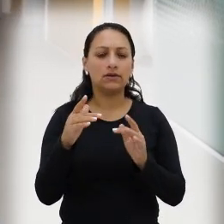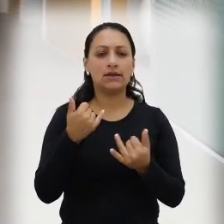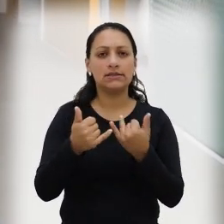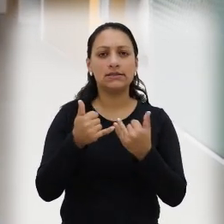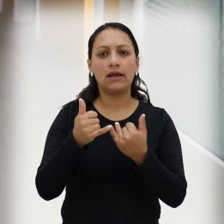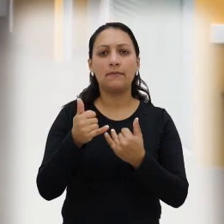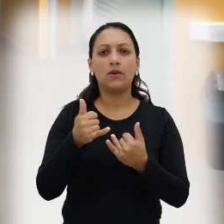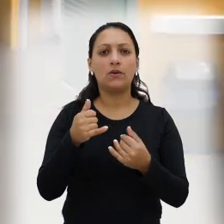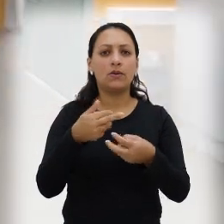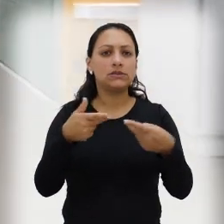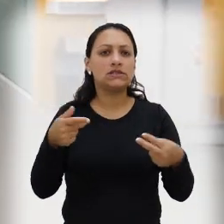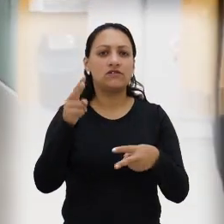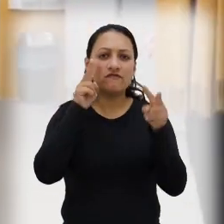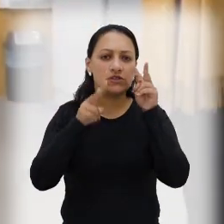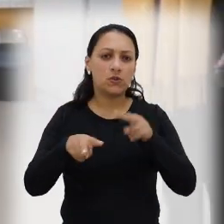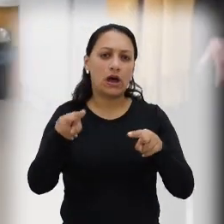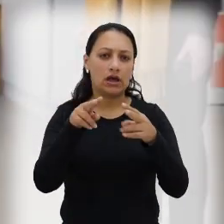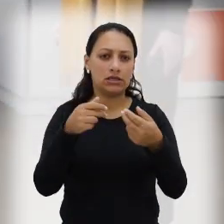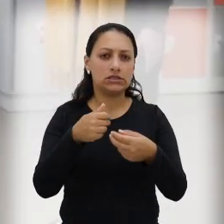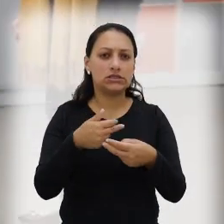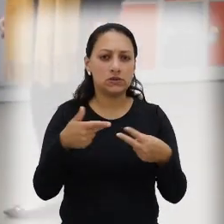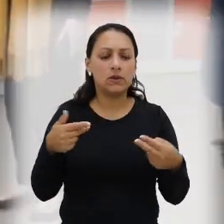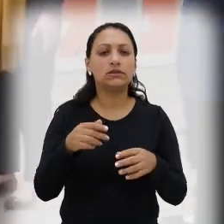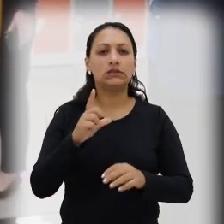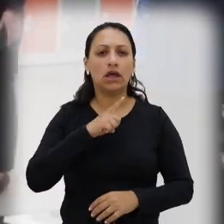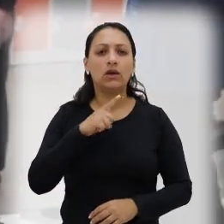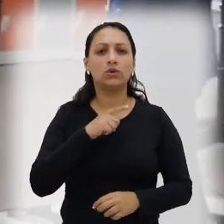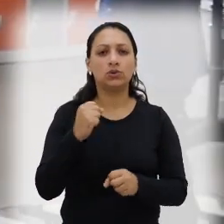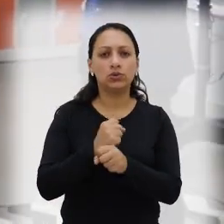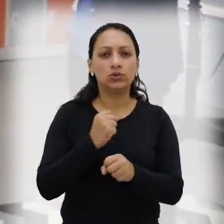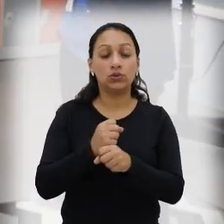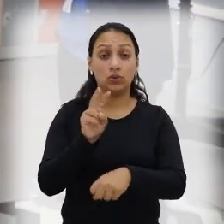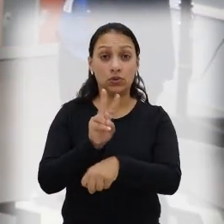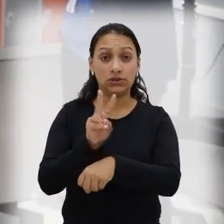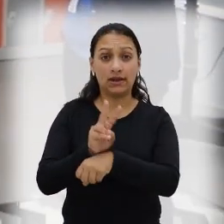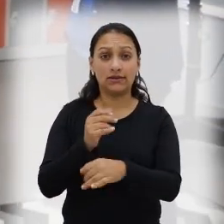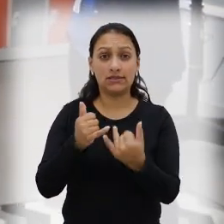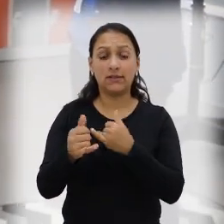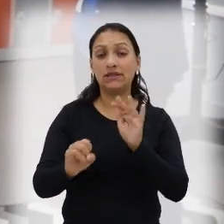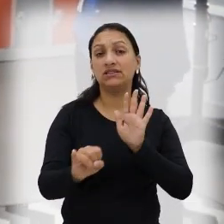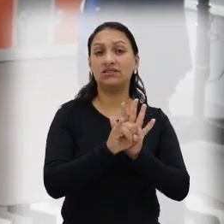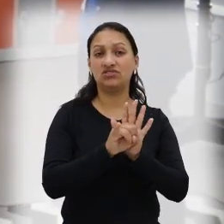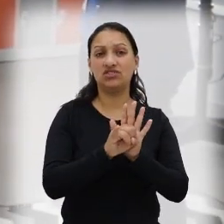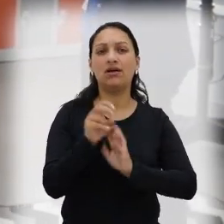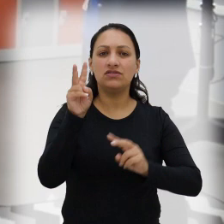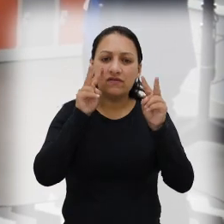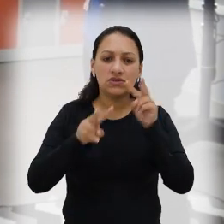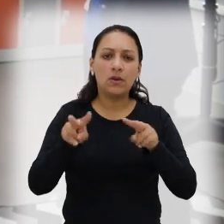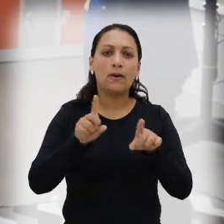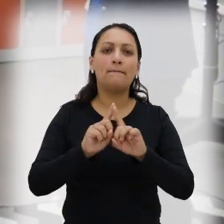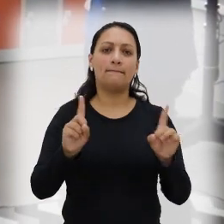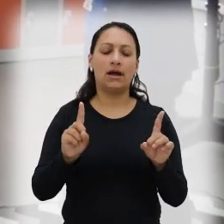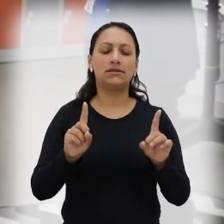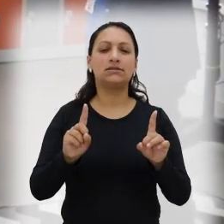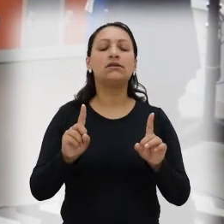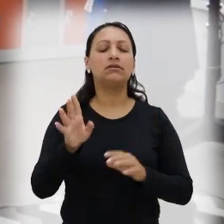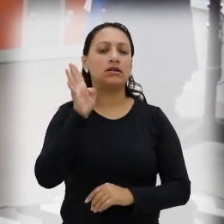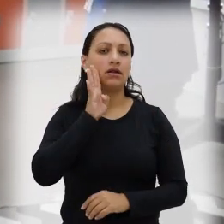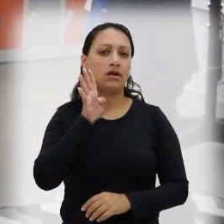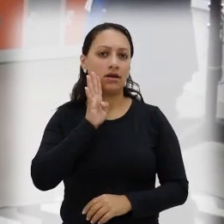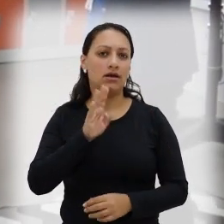coisas que a gente tem todo isso construído, todo um cuidado com identidade visual, mas é